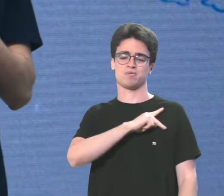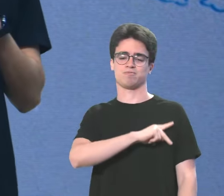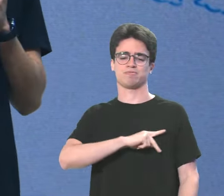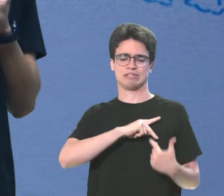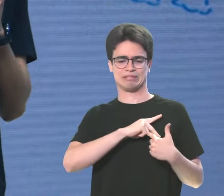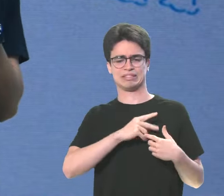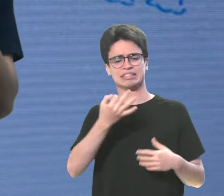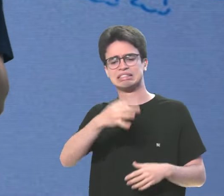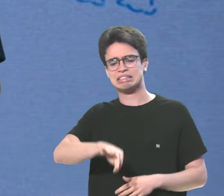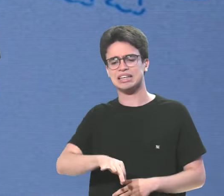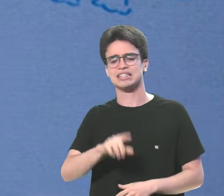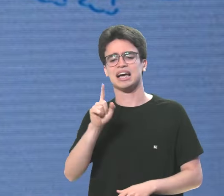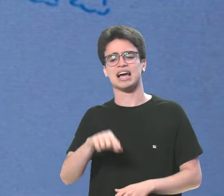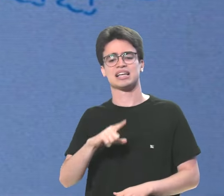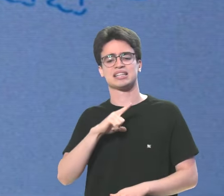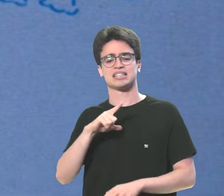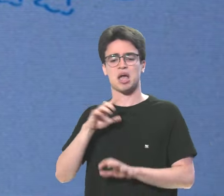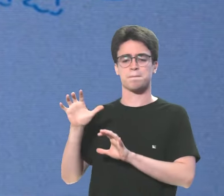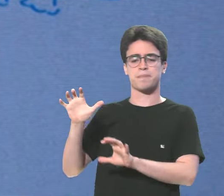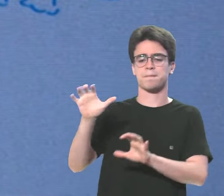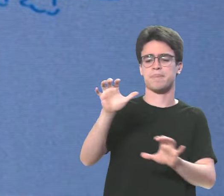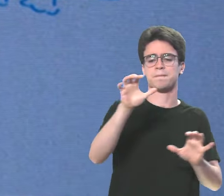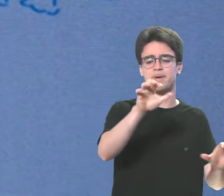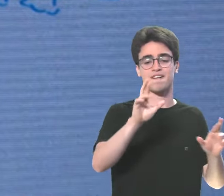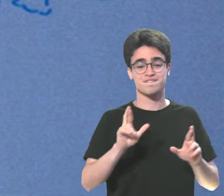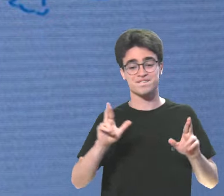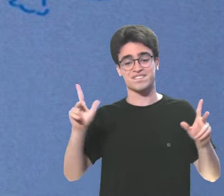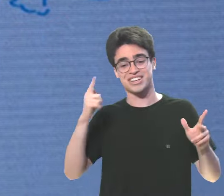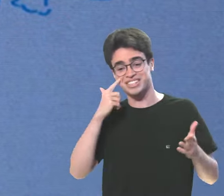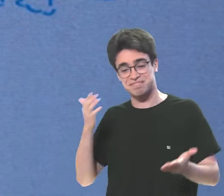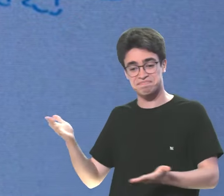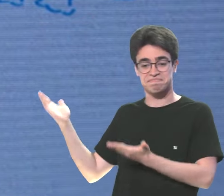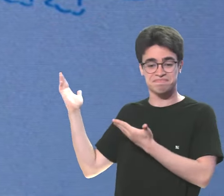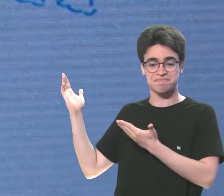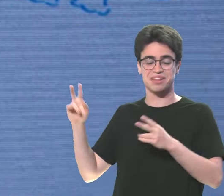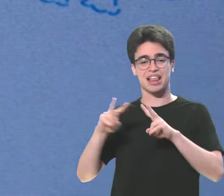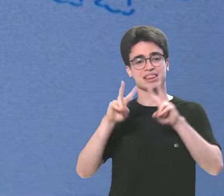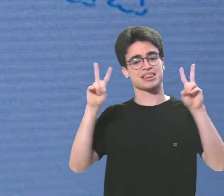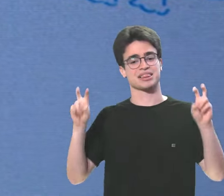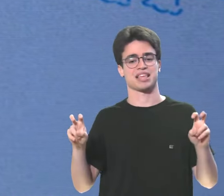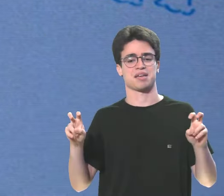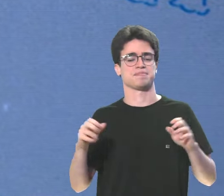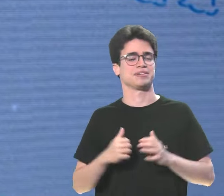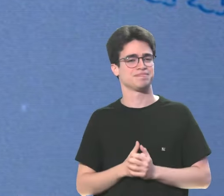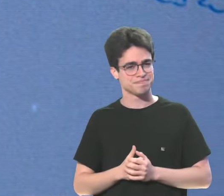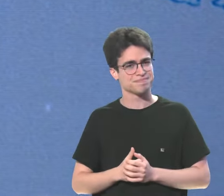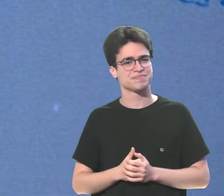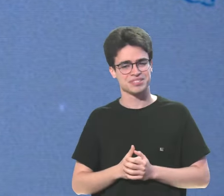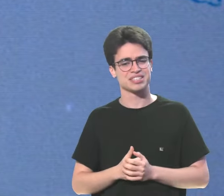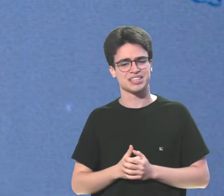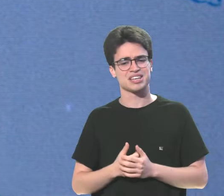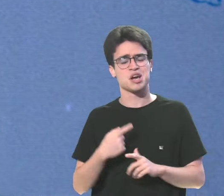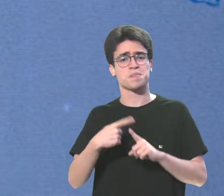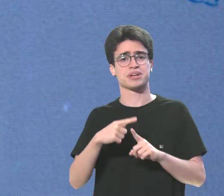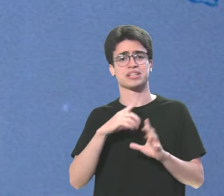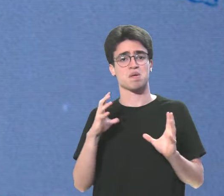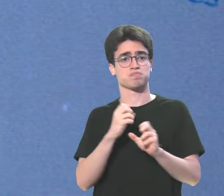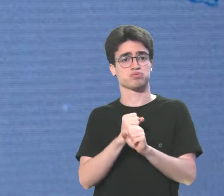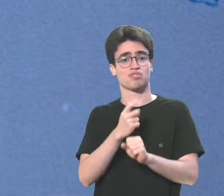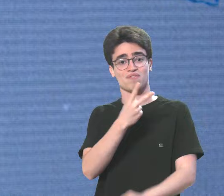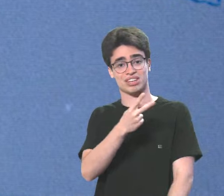certeza foi um agente de transformações que é o tema da da palavra hoje dos 27